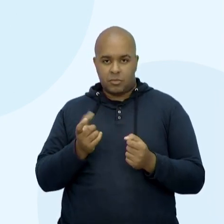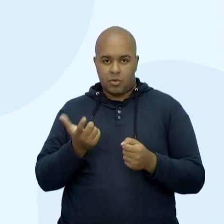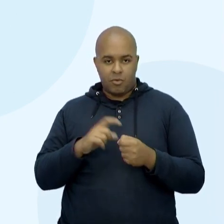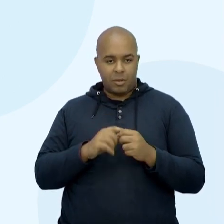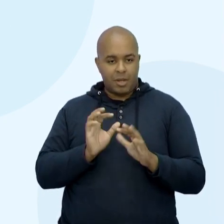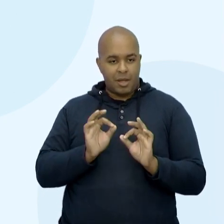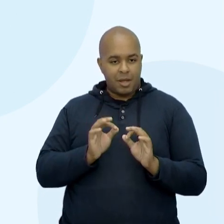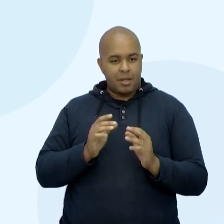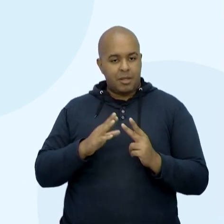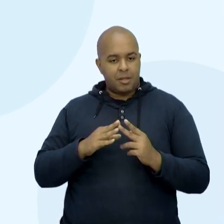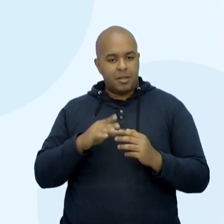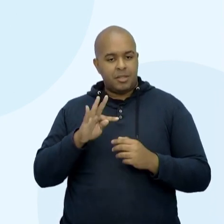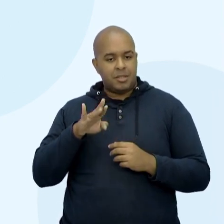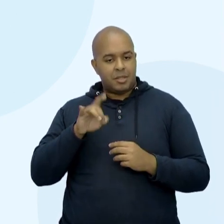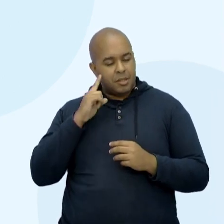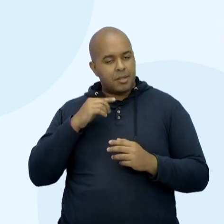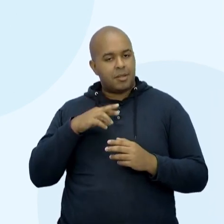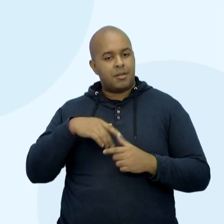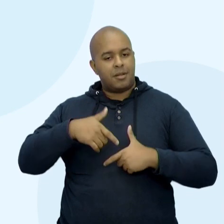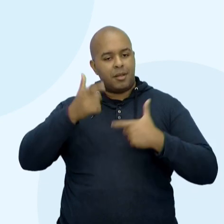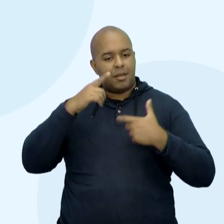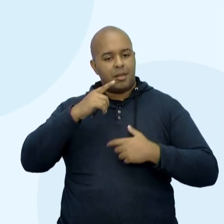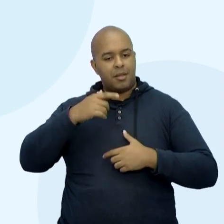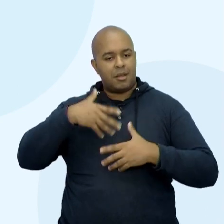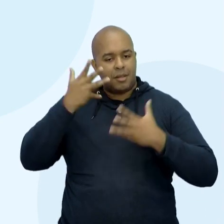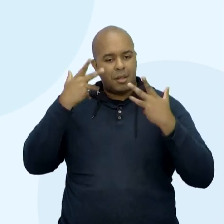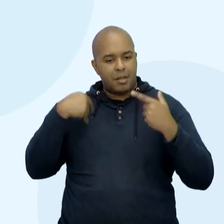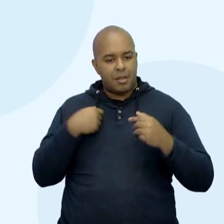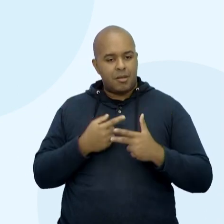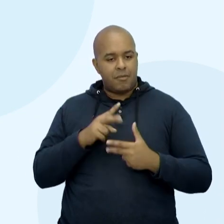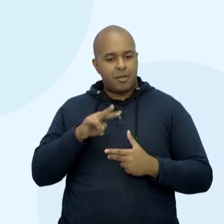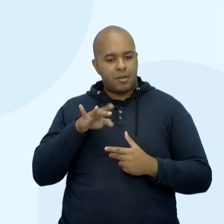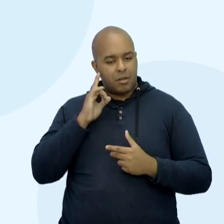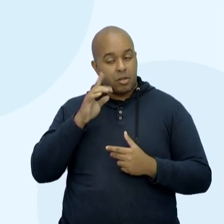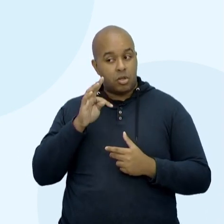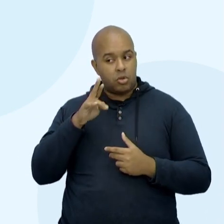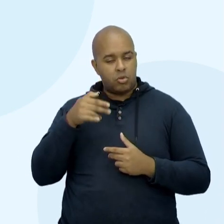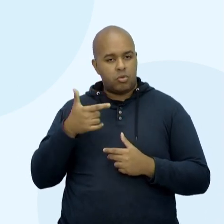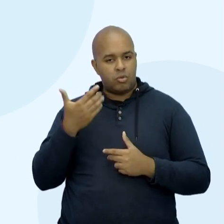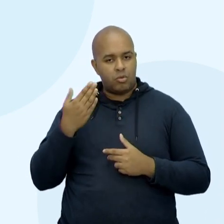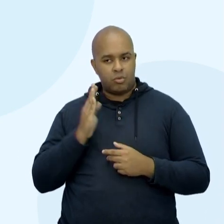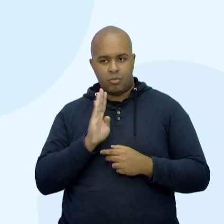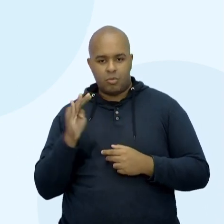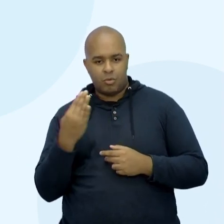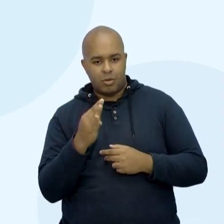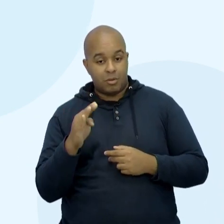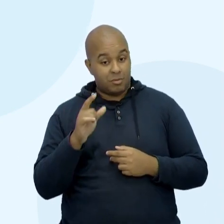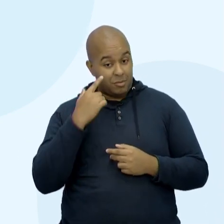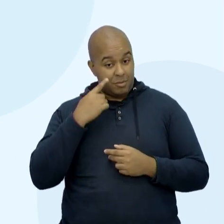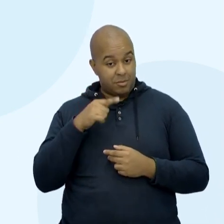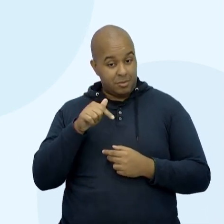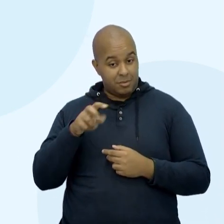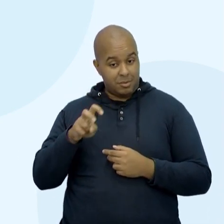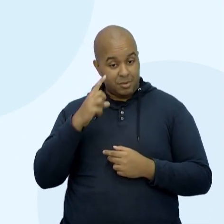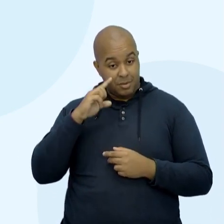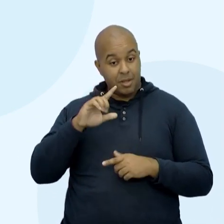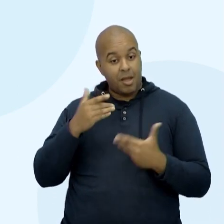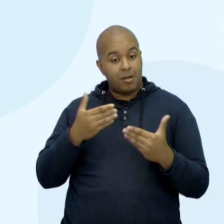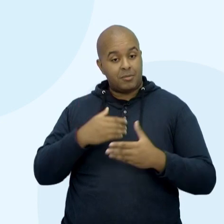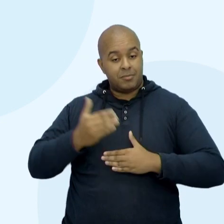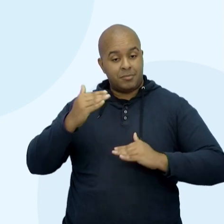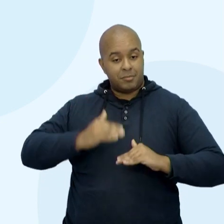Casa, Titanic, Rei Leão, Vingadores Guerra Infinita, Tubarão 75, hein? Coisa louca isso. Agora olha